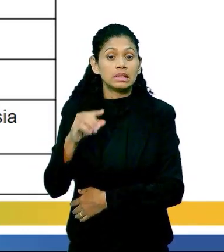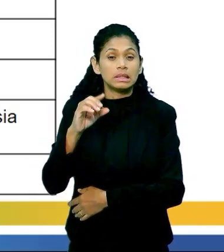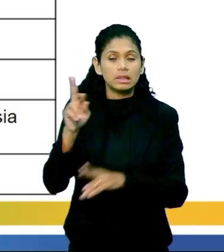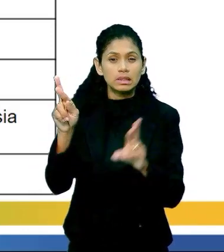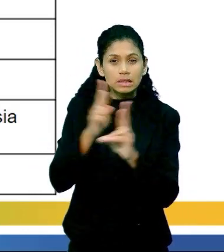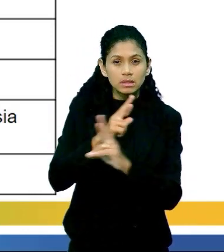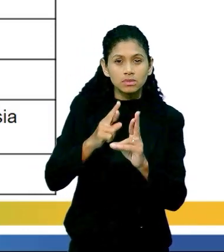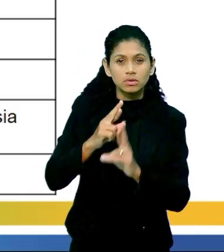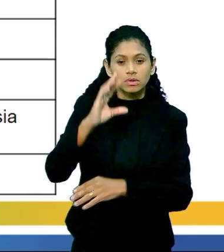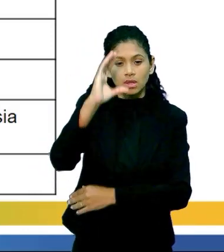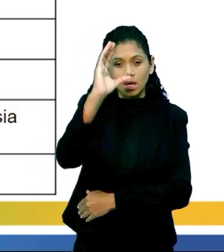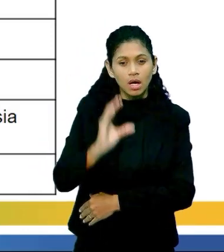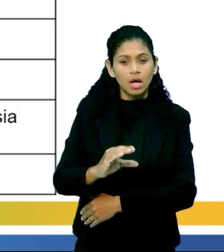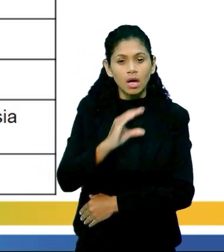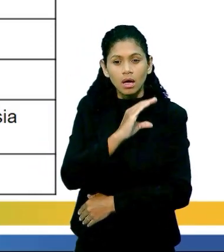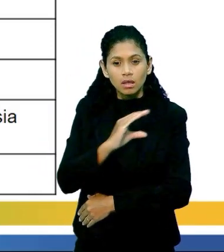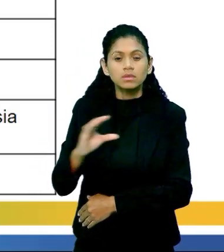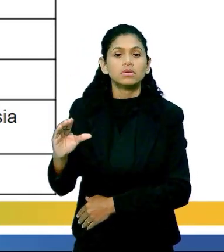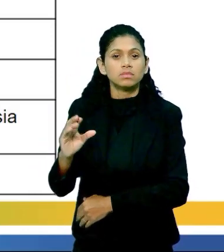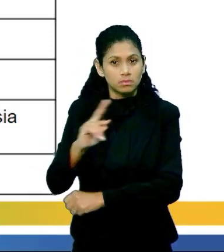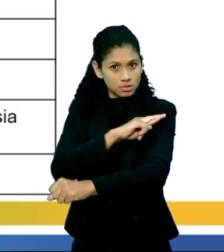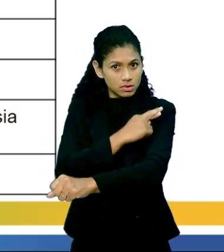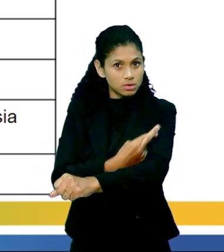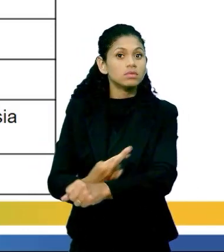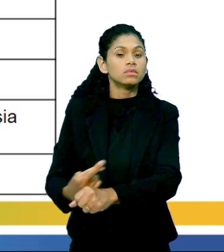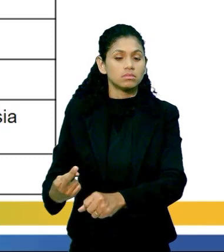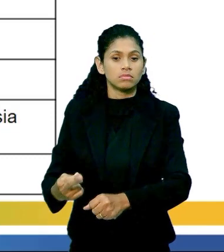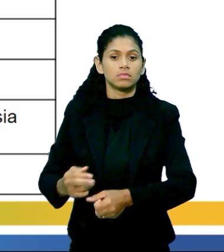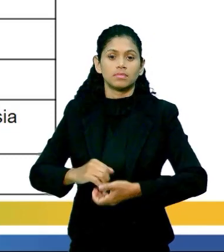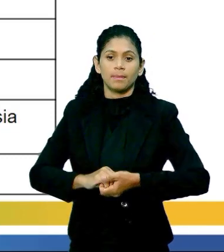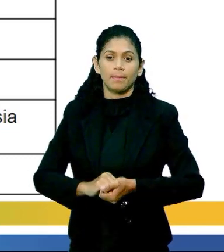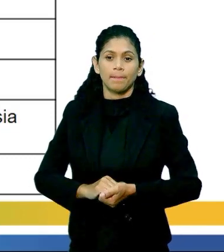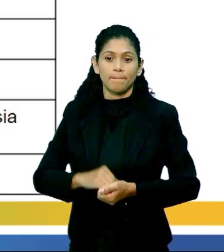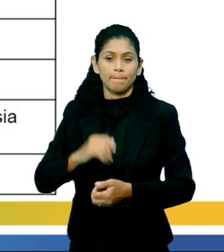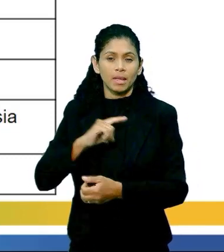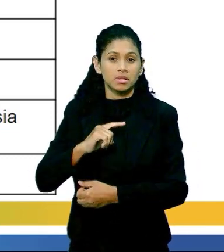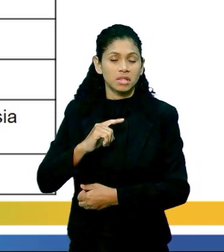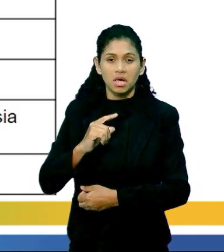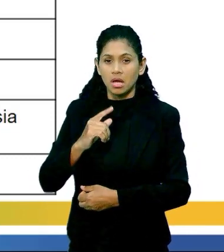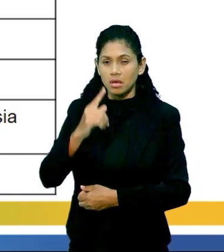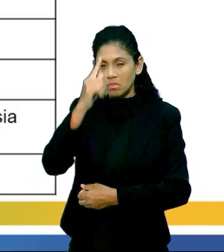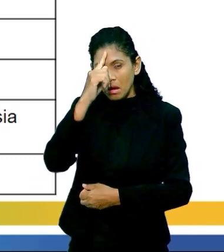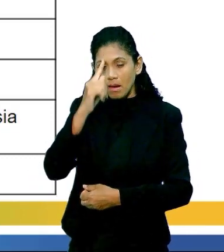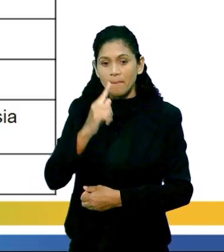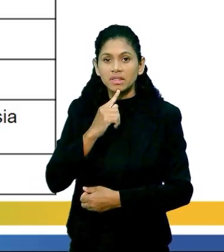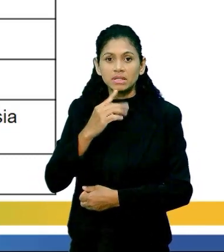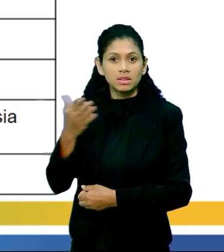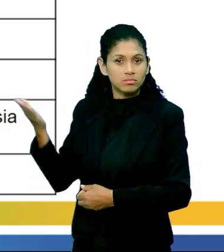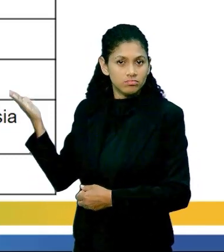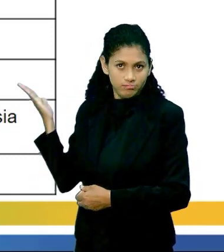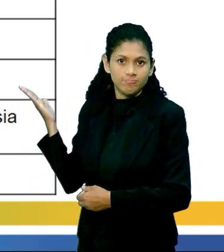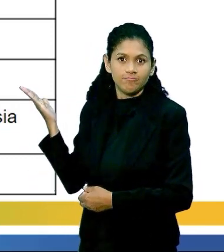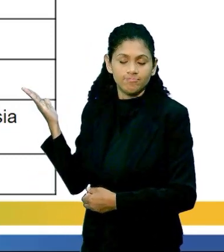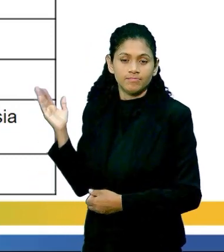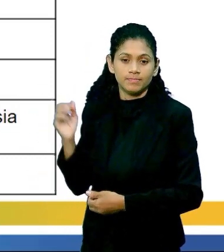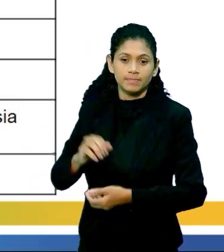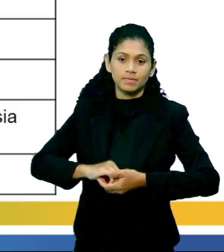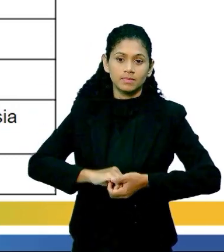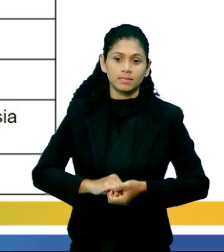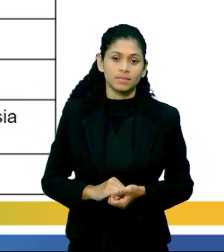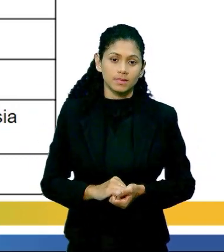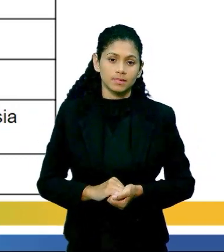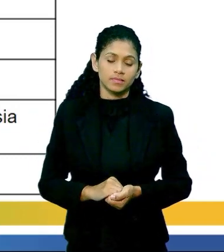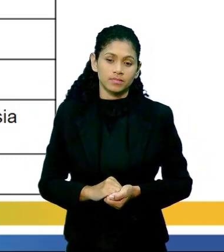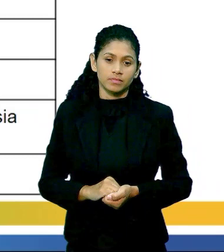Santiago, o apóstolo Santiago, que é o patrono da Espanha, temos o dia de Virgem Maria em agosto, temos Nossa Senhora de Pilar em